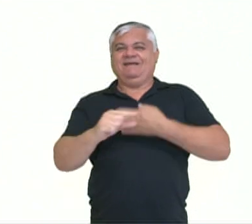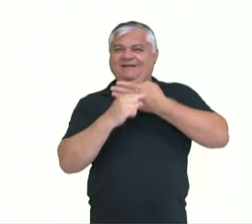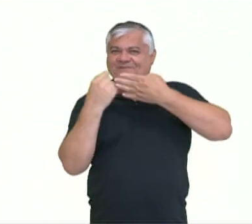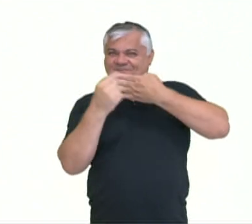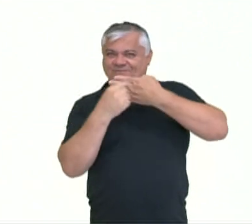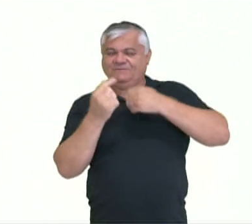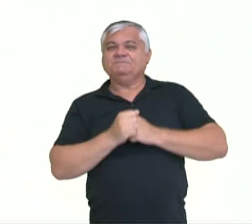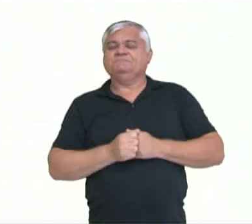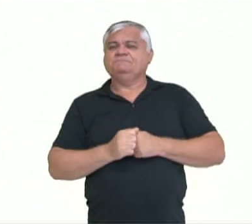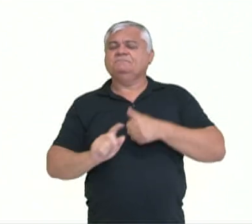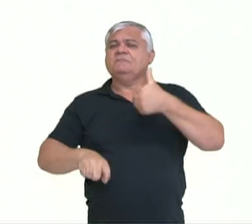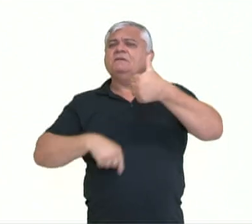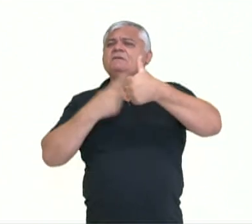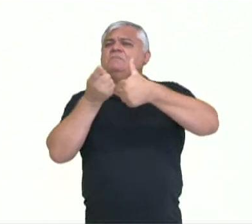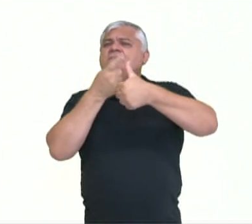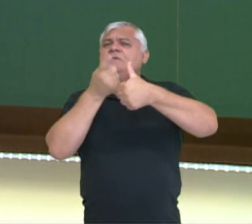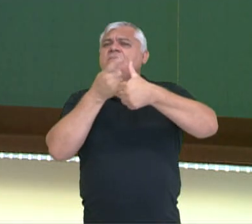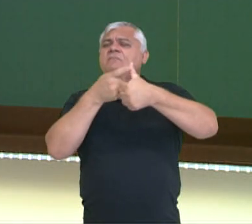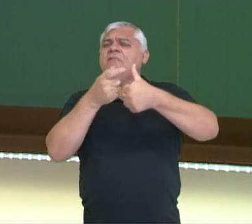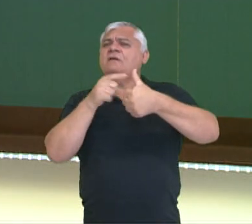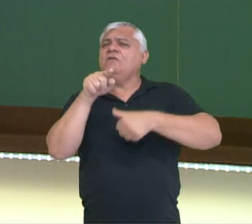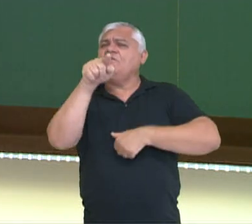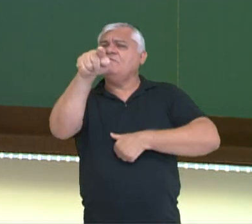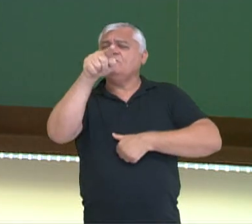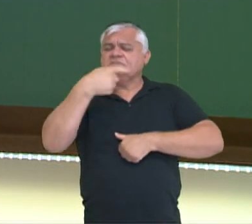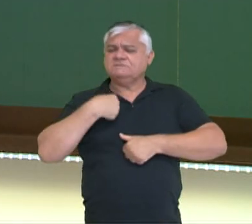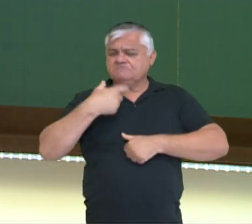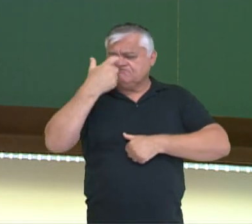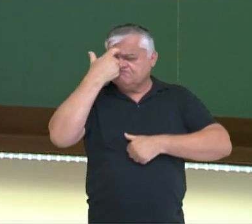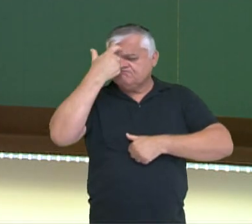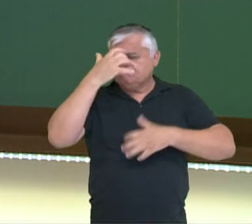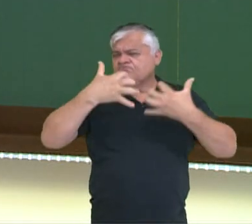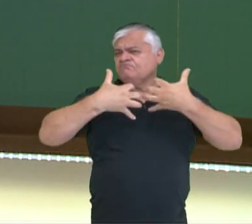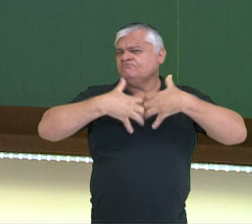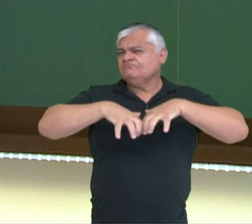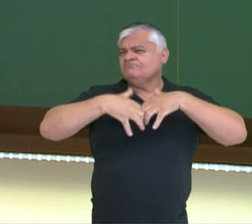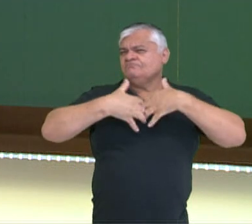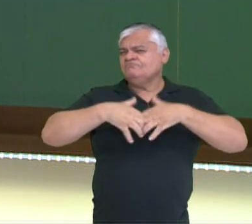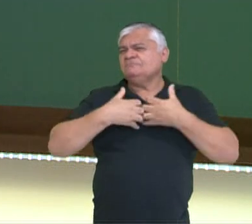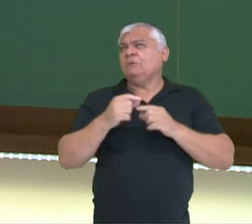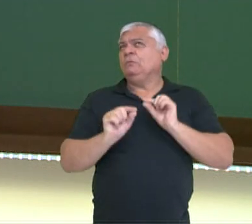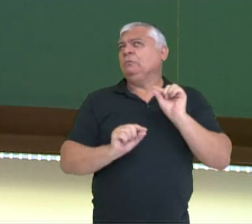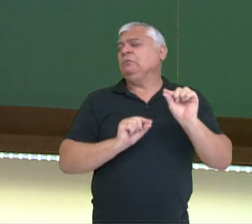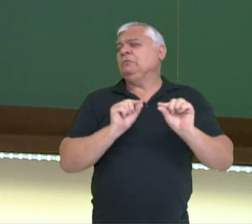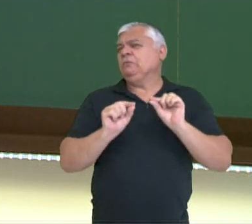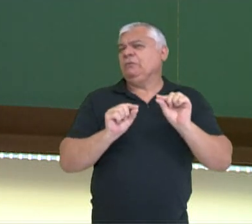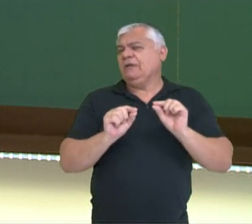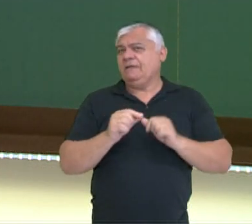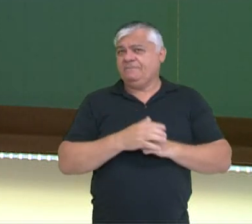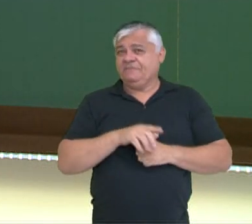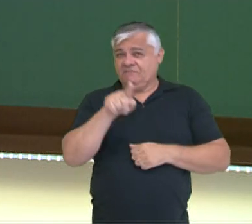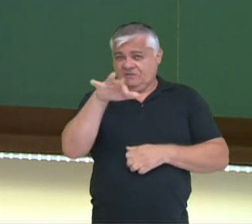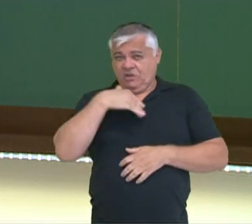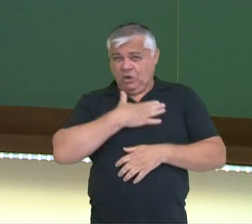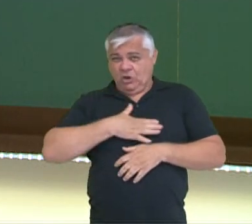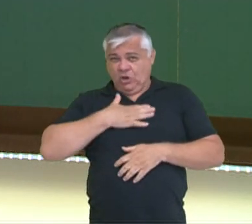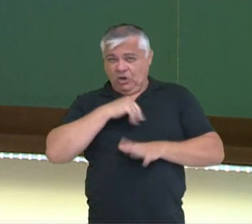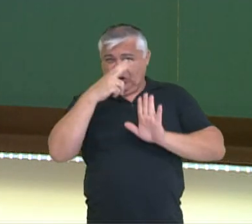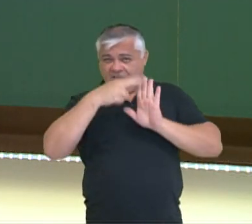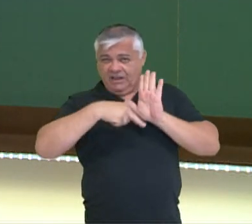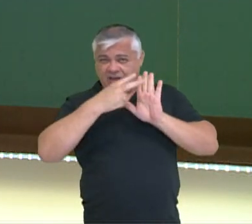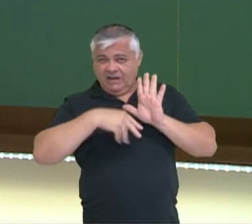primeiramente reflexionar. Eu quero que você pense um pouquinho a respeito disso. Te gusta ler